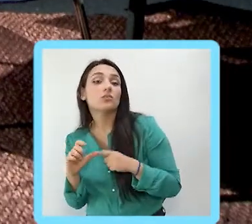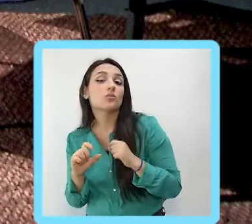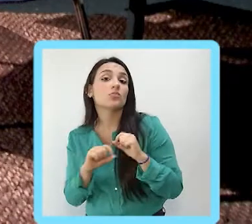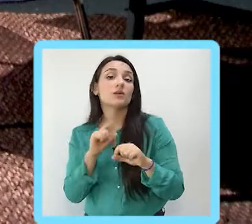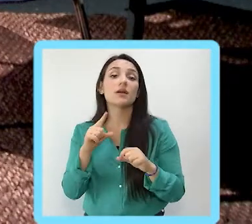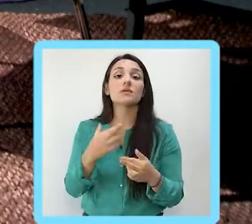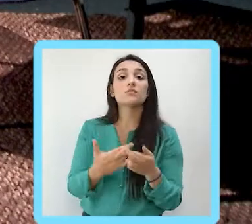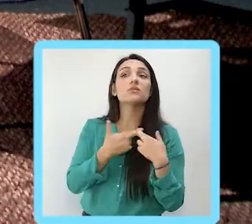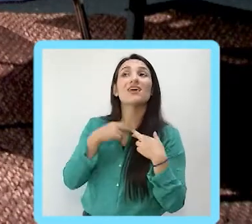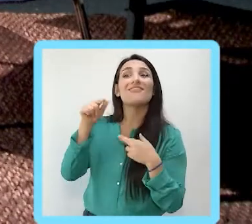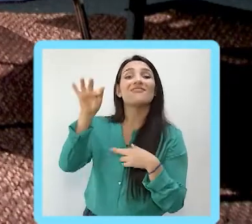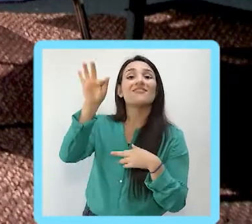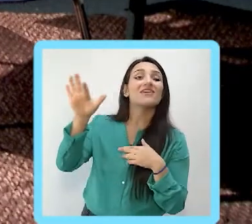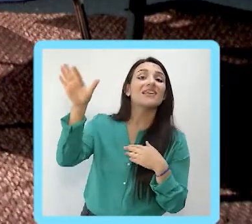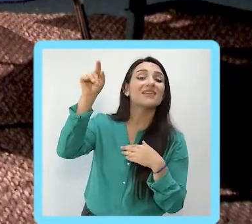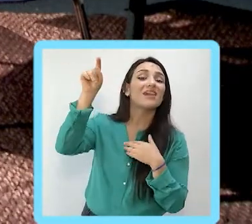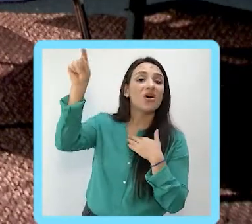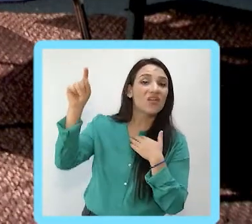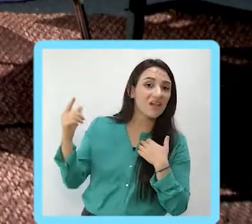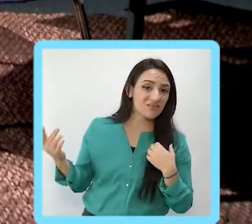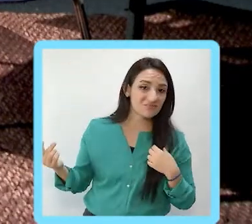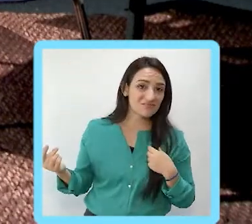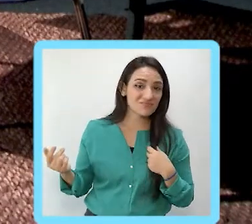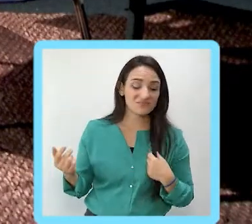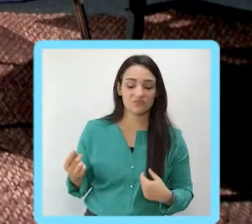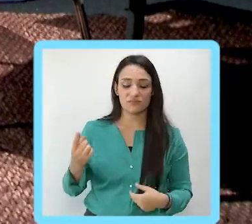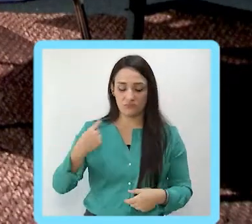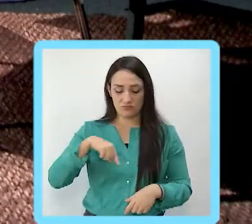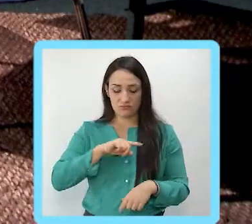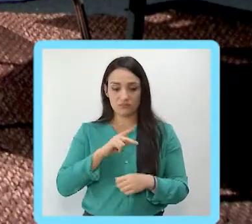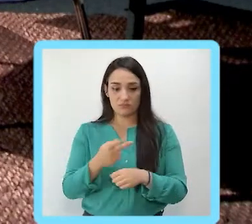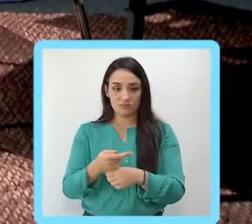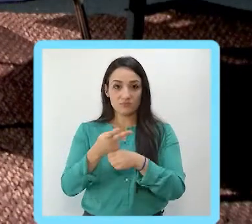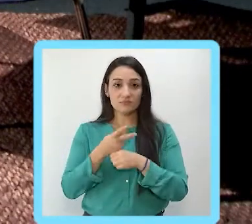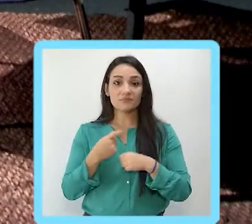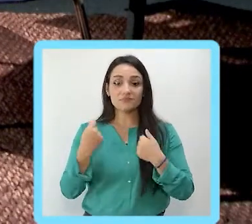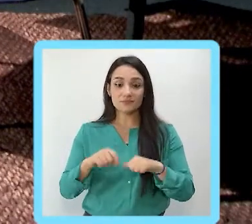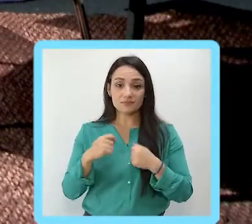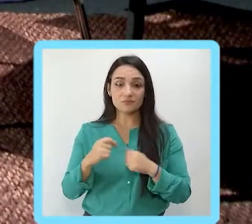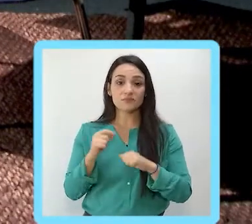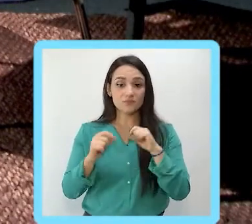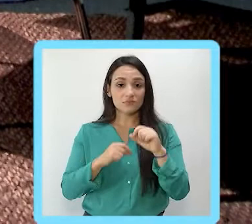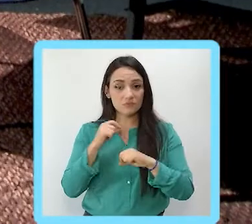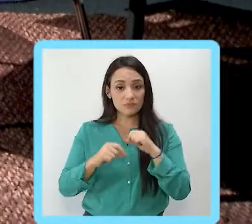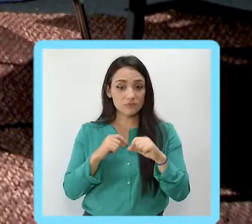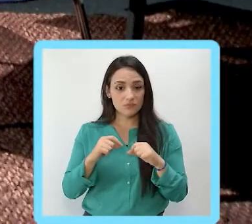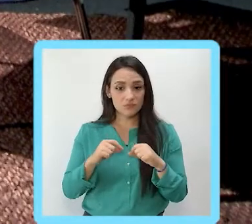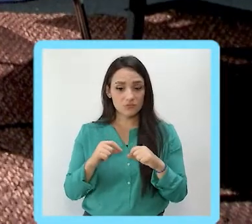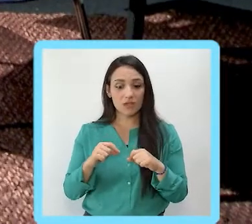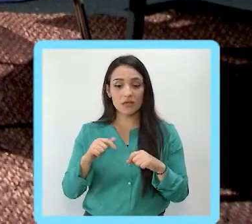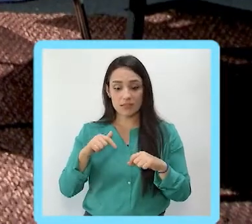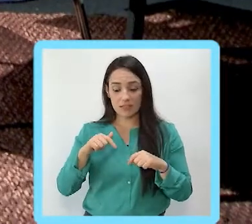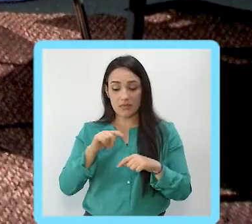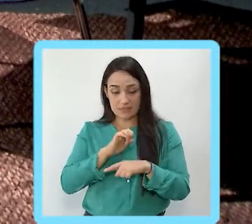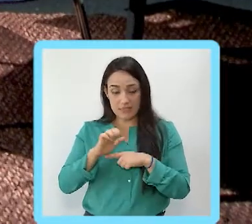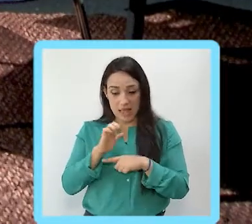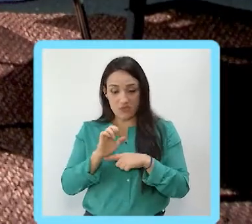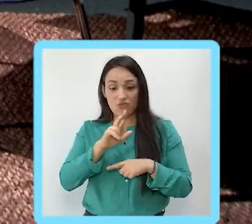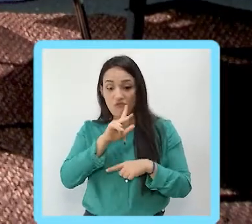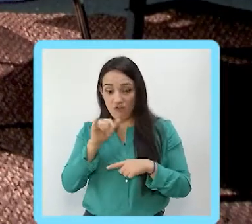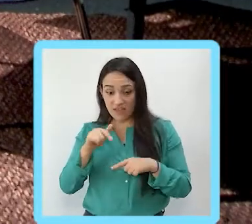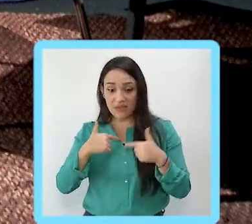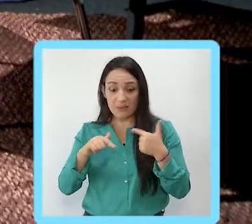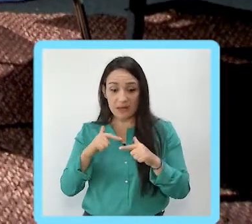Estado, o que é competência da União. Então, nós, procuradores do Estado, nós estamos ali defendendo que o Estado atue naquilo que é da